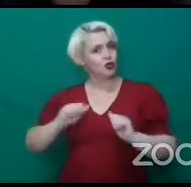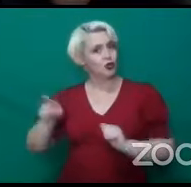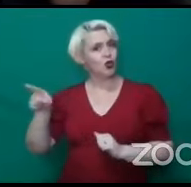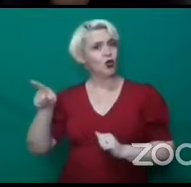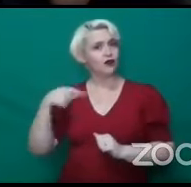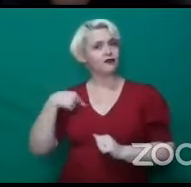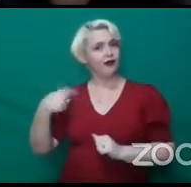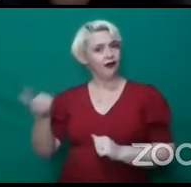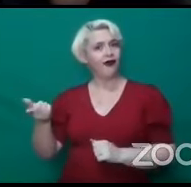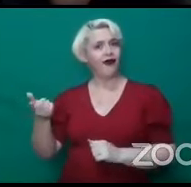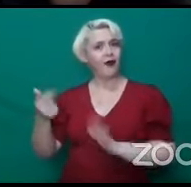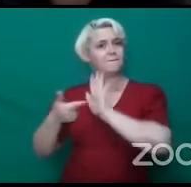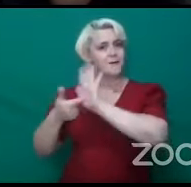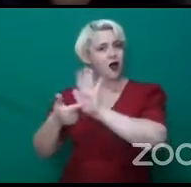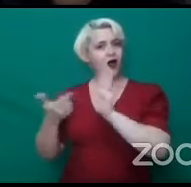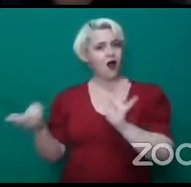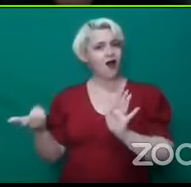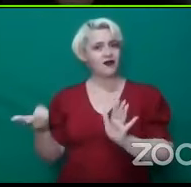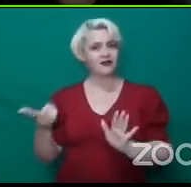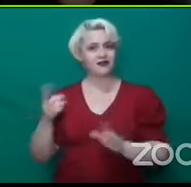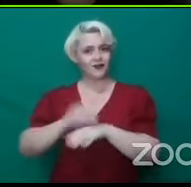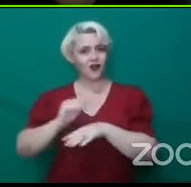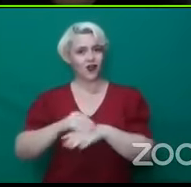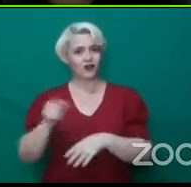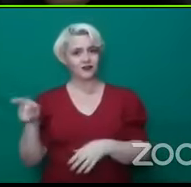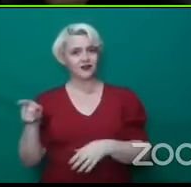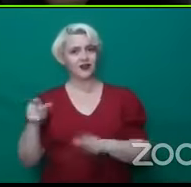isso aí em você também.